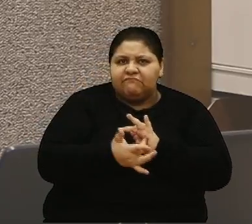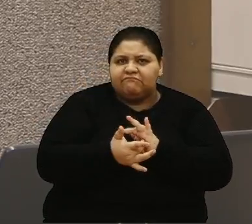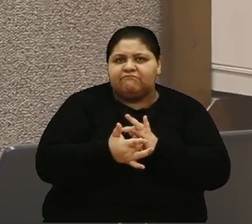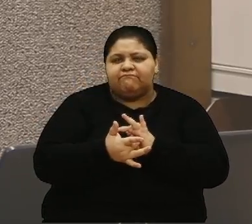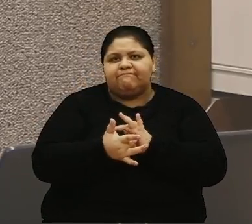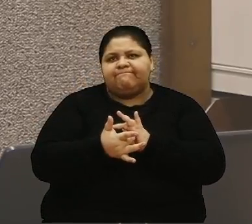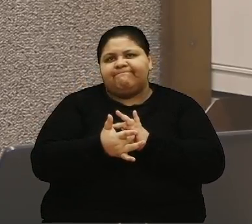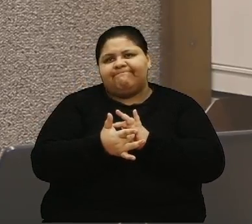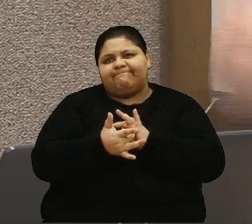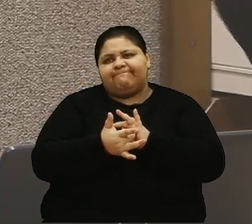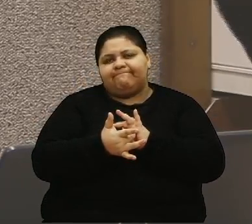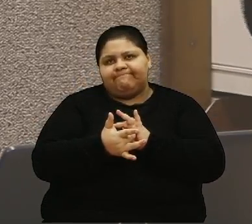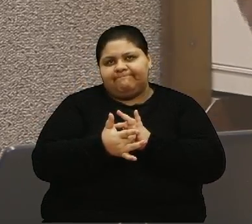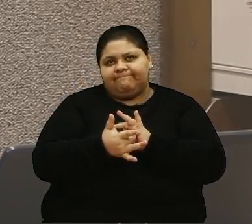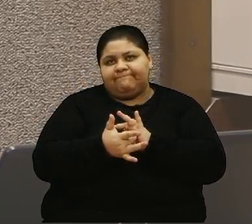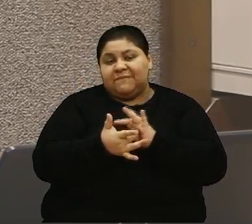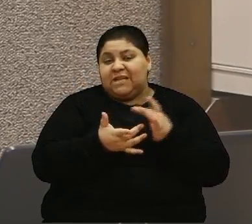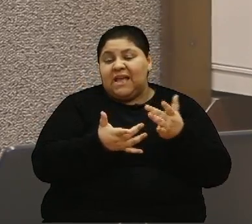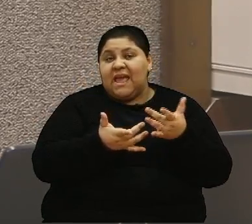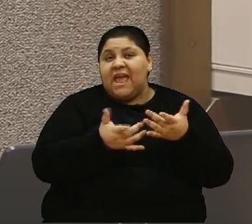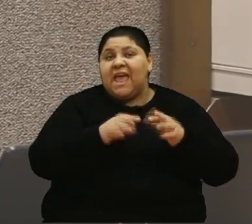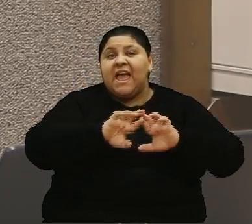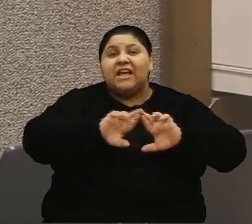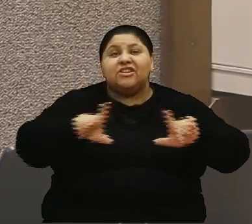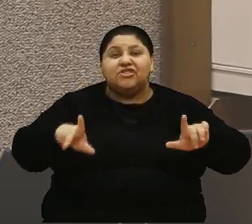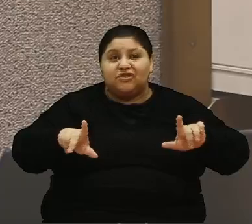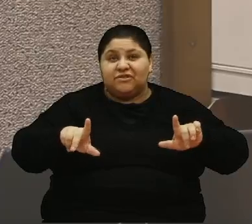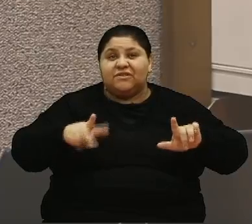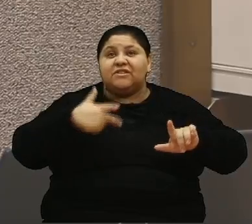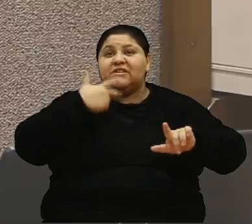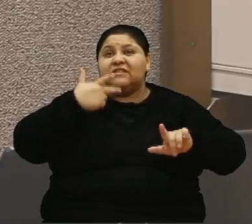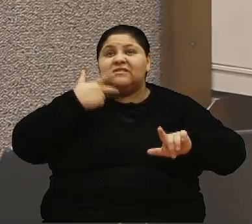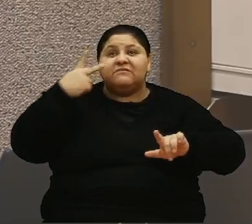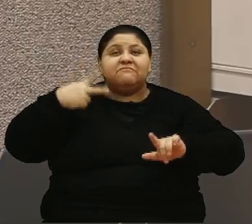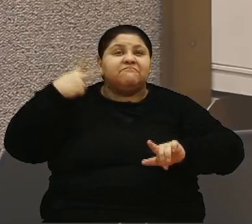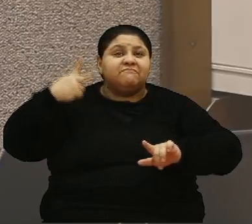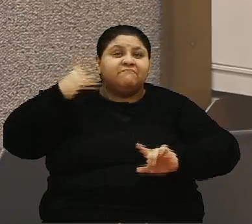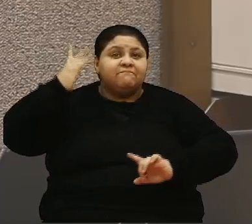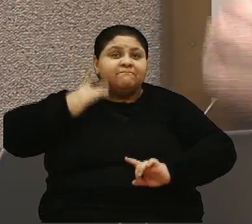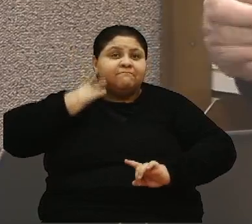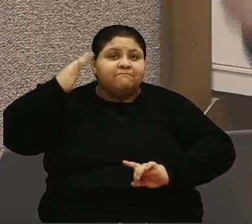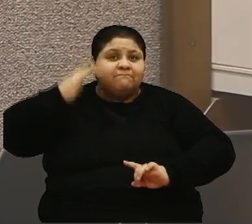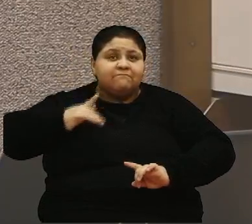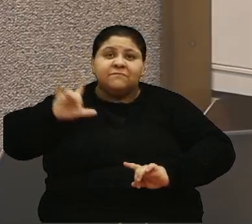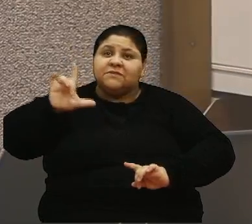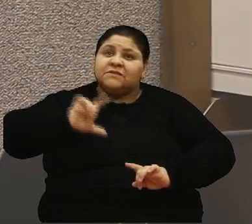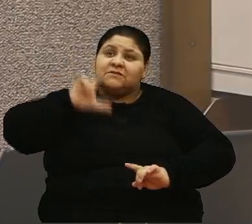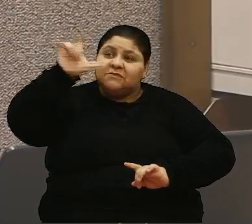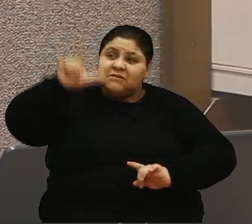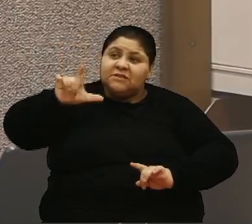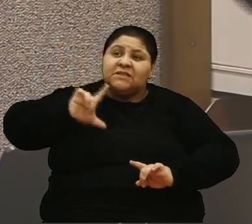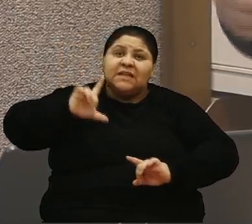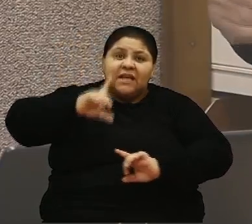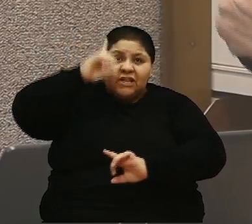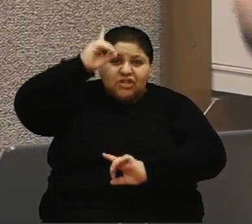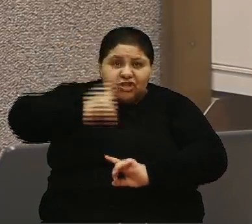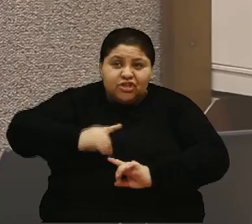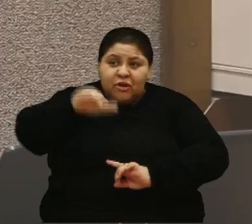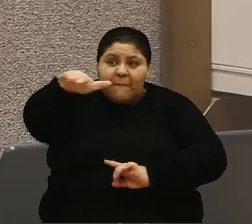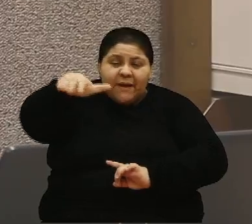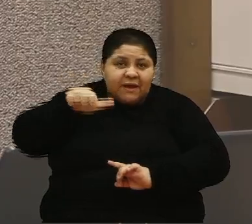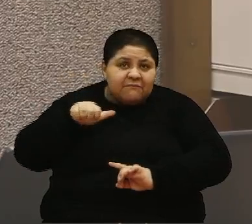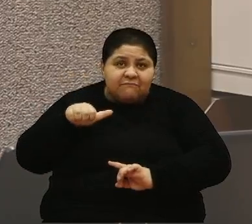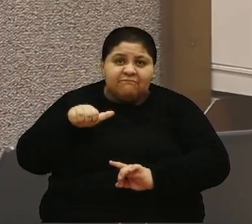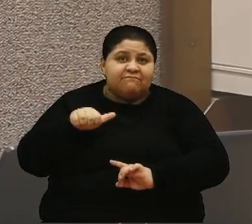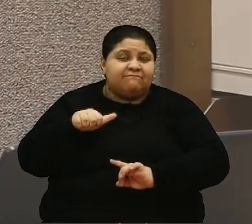aí, contradiz exatamente o discurso da vereadora Daiane. Que tem gente que tem direito, quer ir lá pegar,